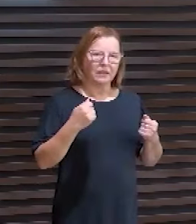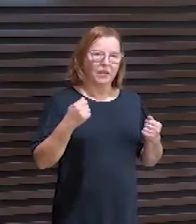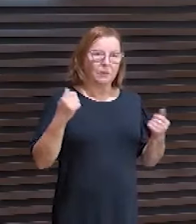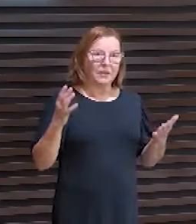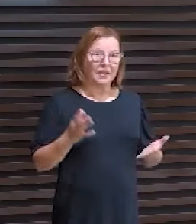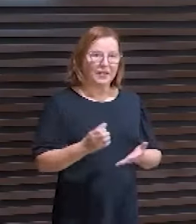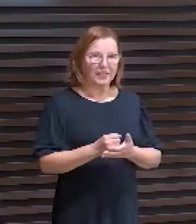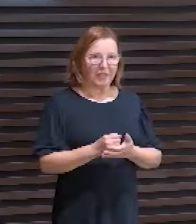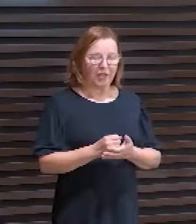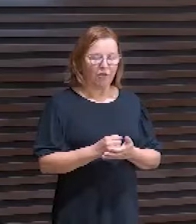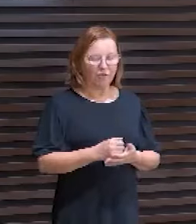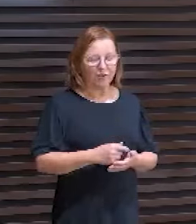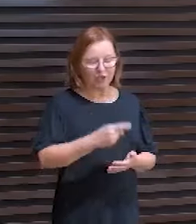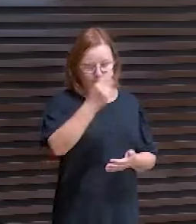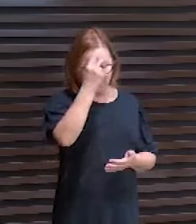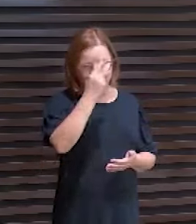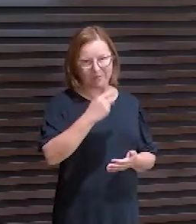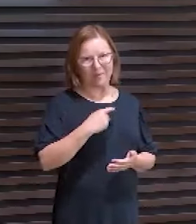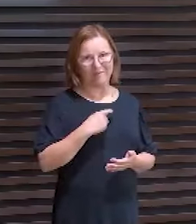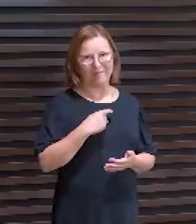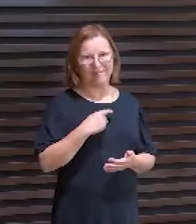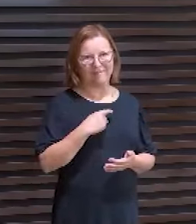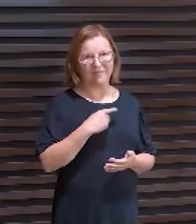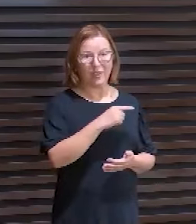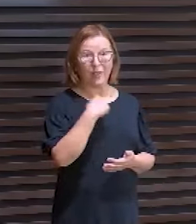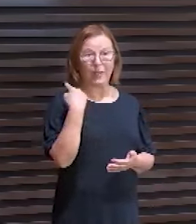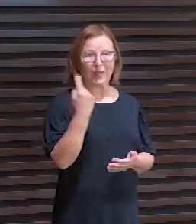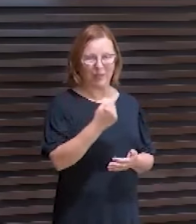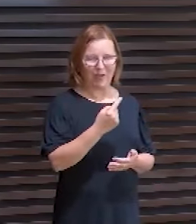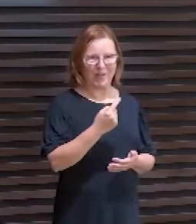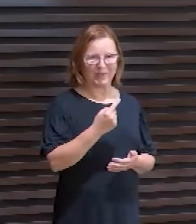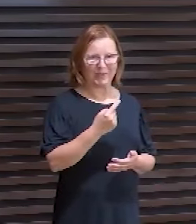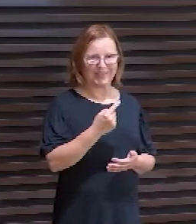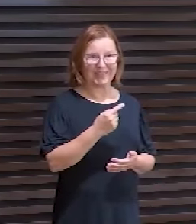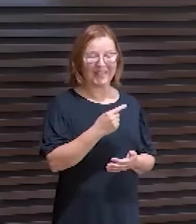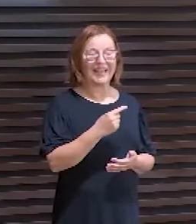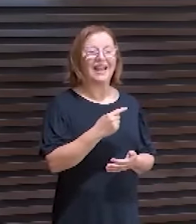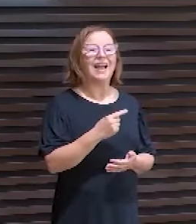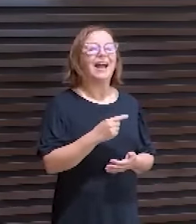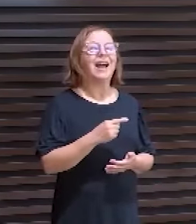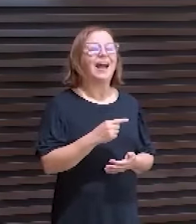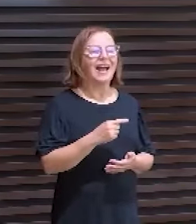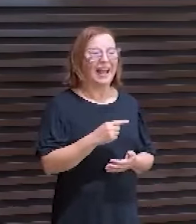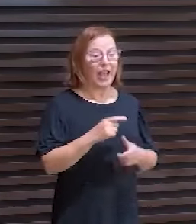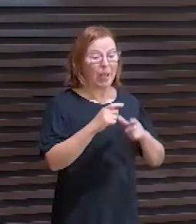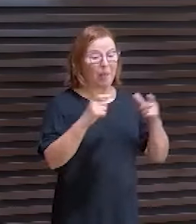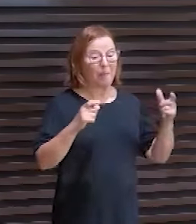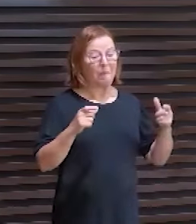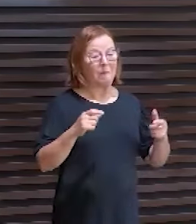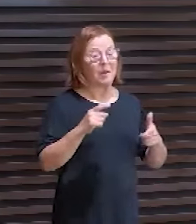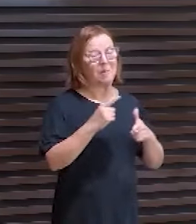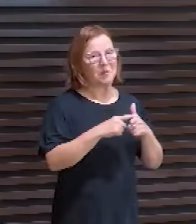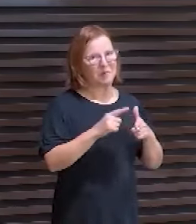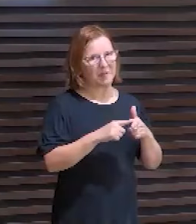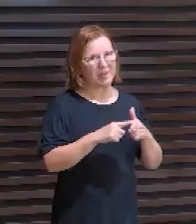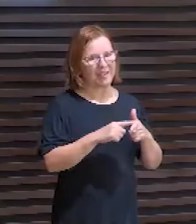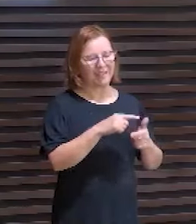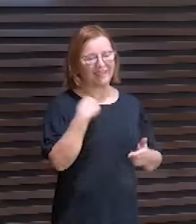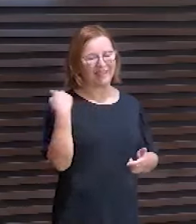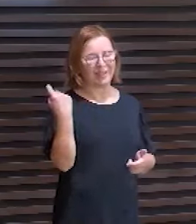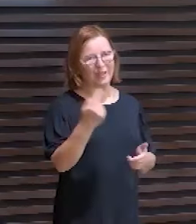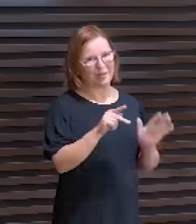mesmos nós somos nosso maior problema não é nós somos o nosso